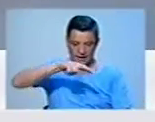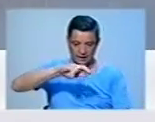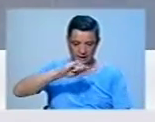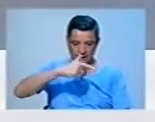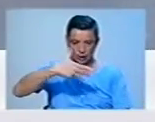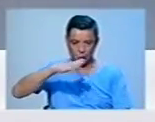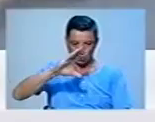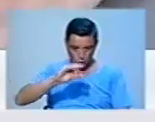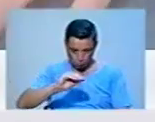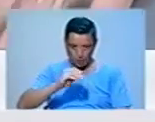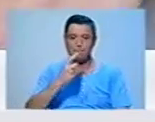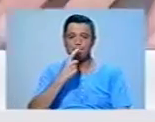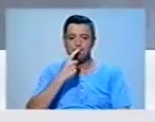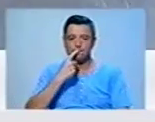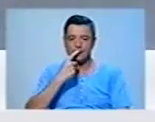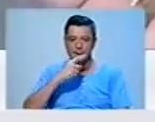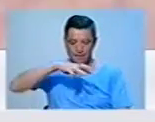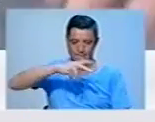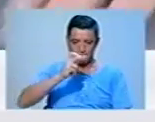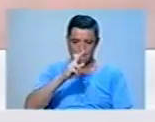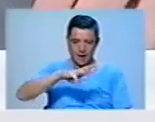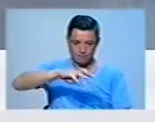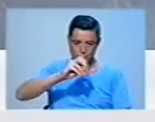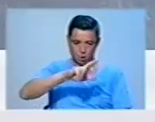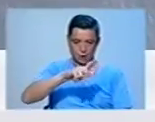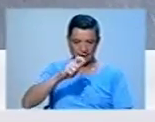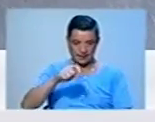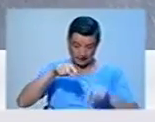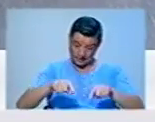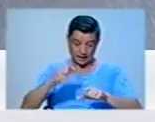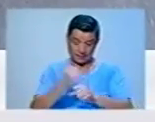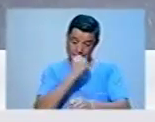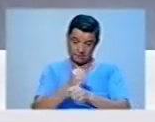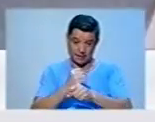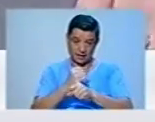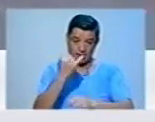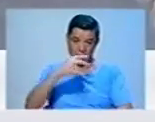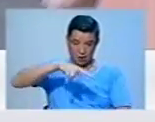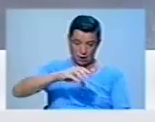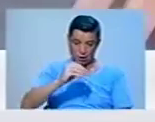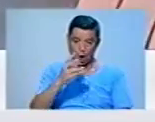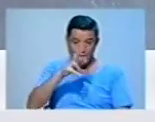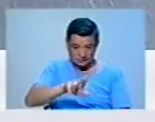ou numa pedra de mármore. Neste caso, vamos trabalhar em cima do inox.